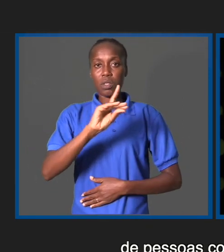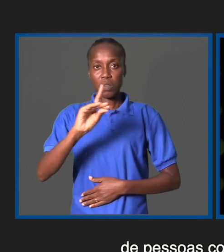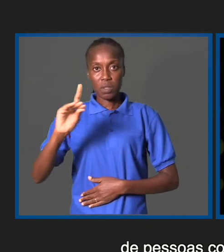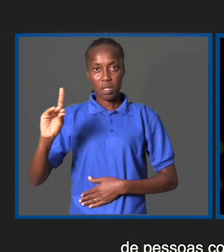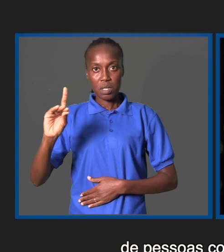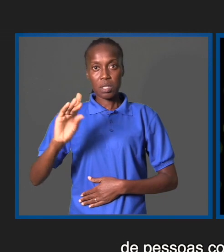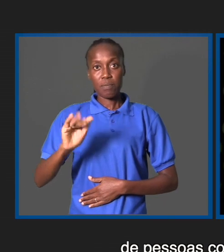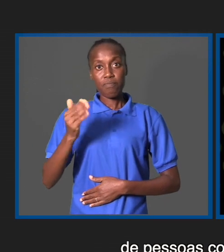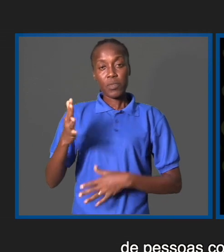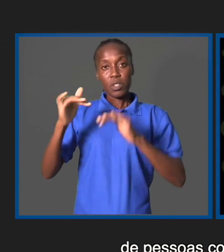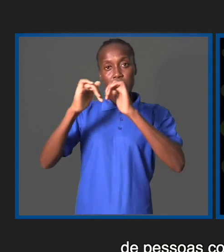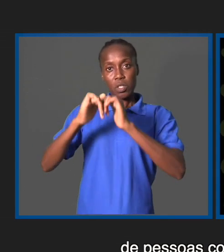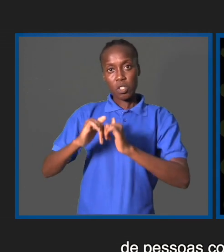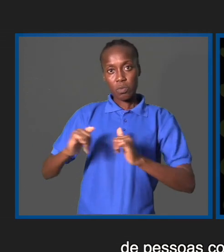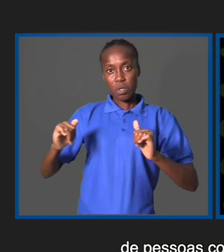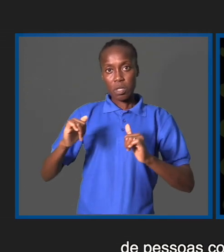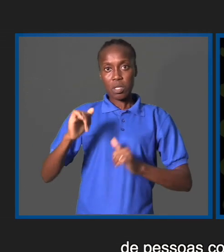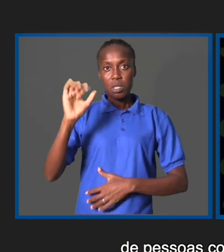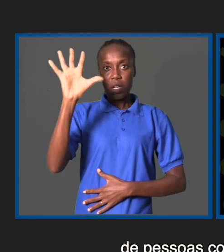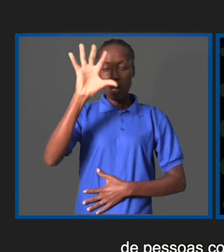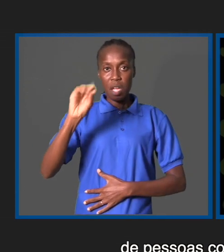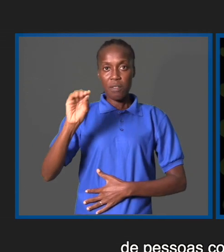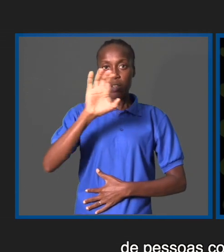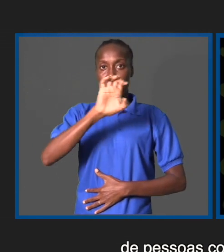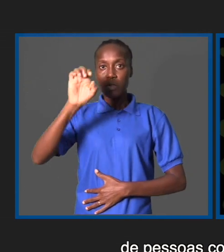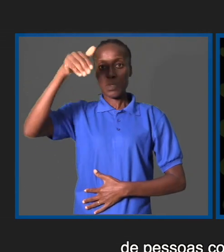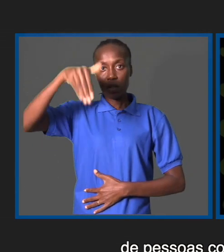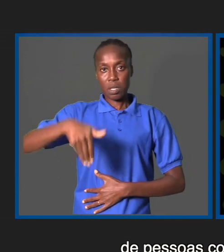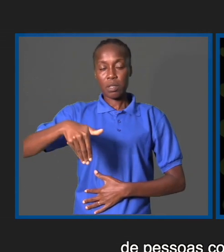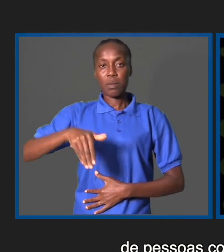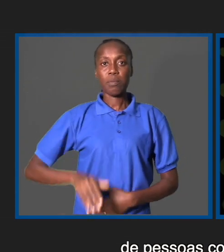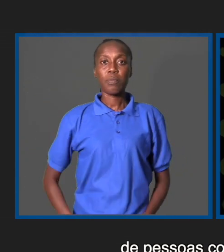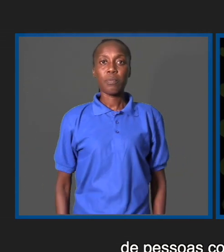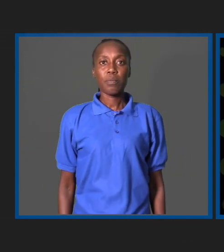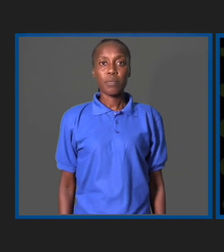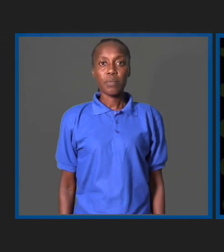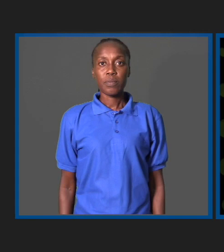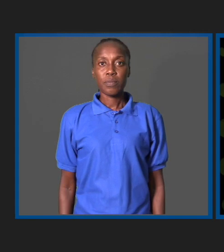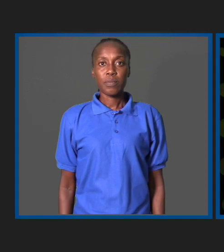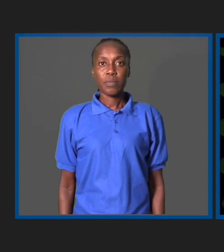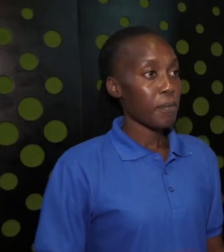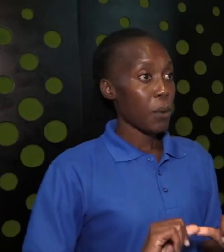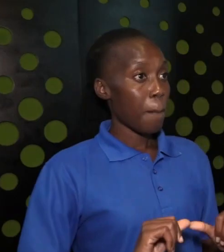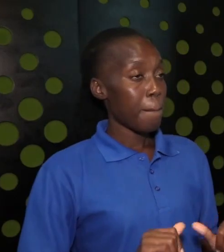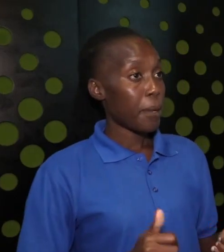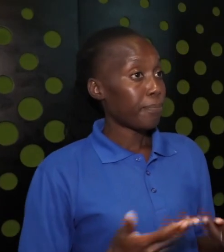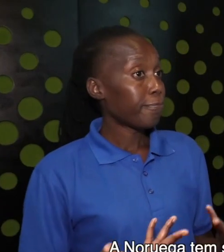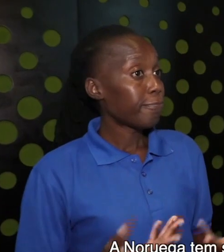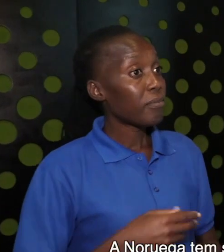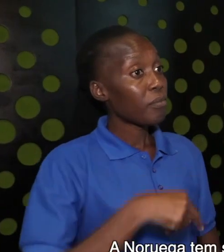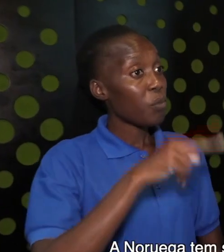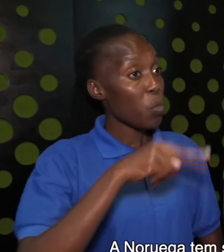projetos da área dos direitos das pessoas com deficiência, especialmente a África Subsaariana. A